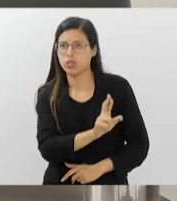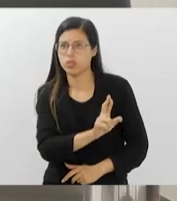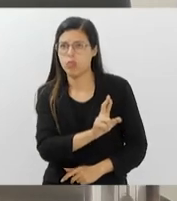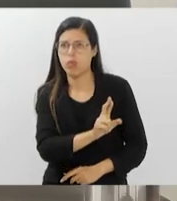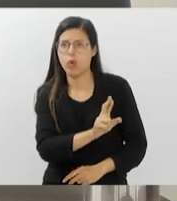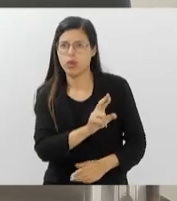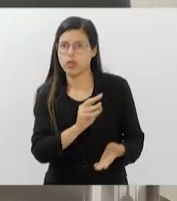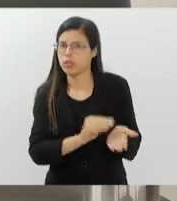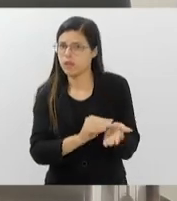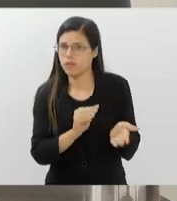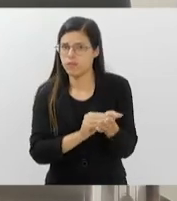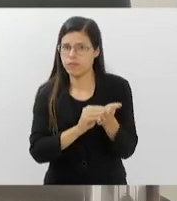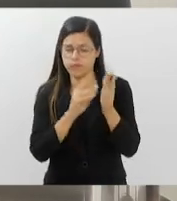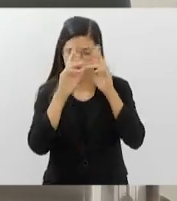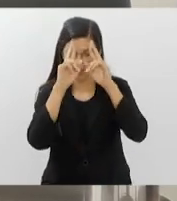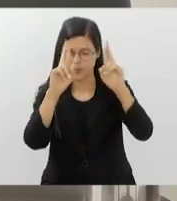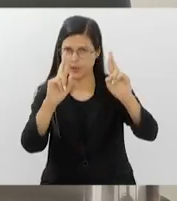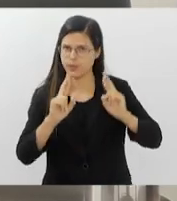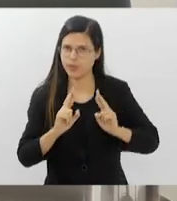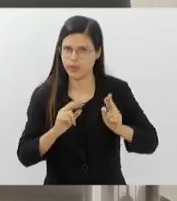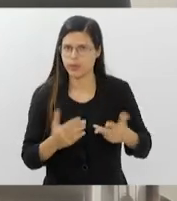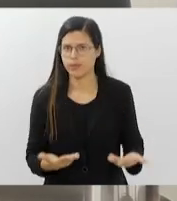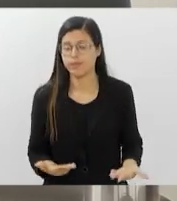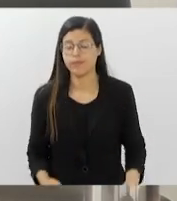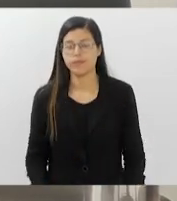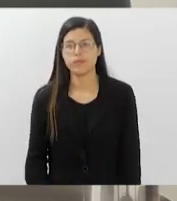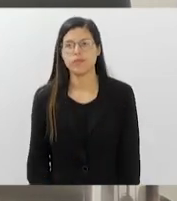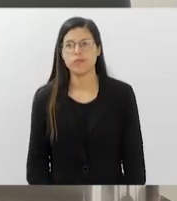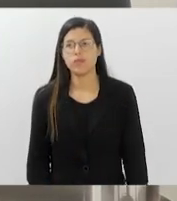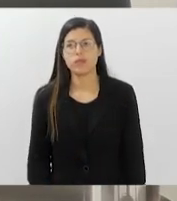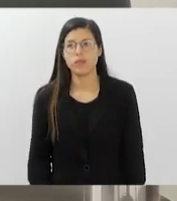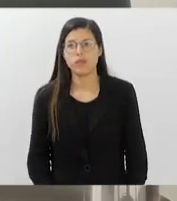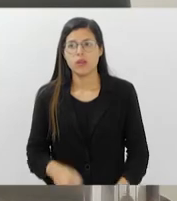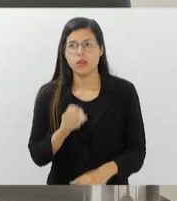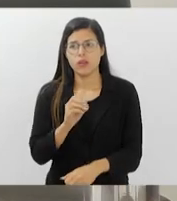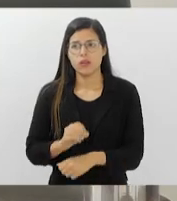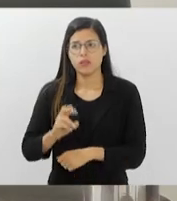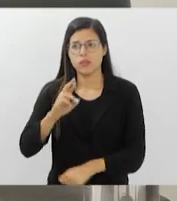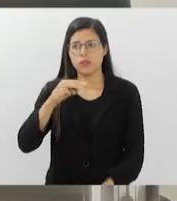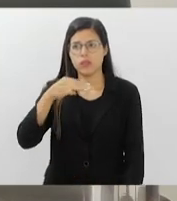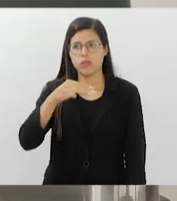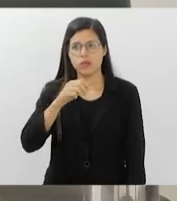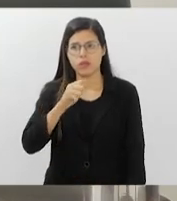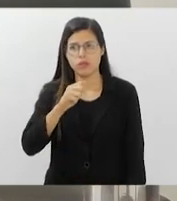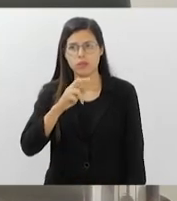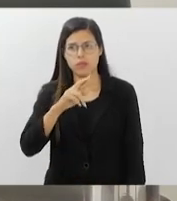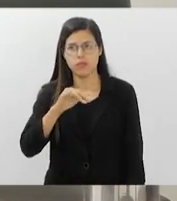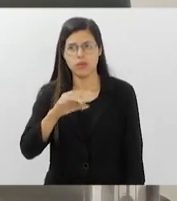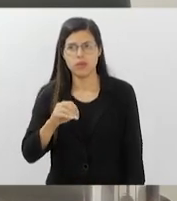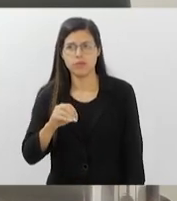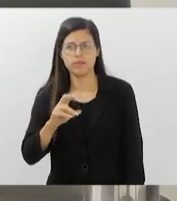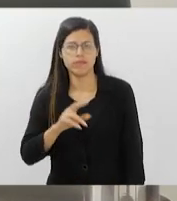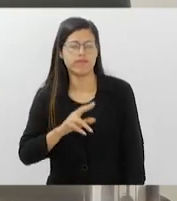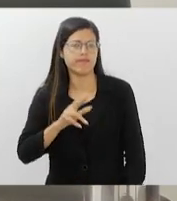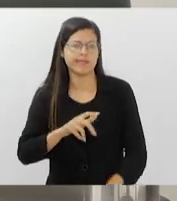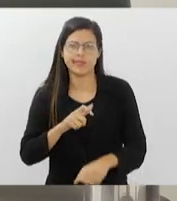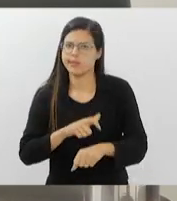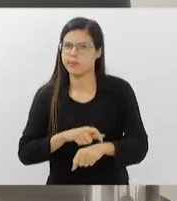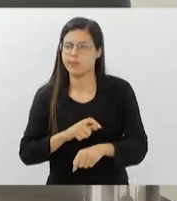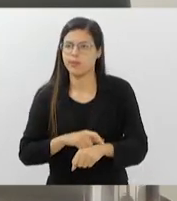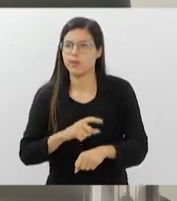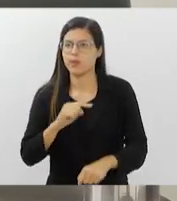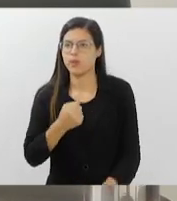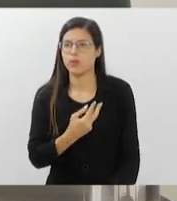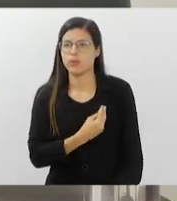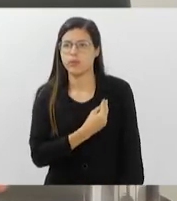desrespeitosa E aí Dr Mário eh não é o momento que nós estamos vivendo não é